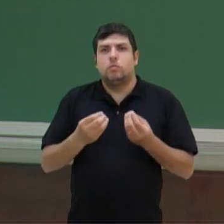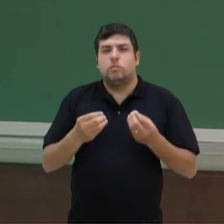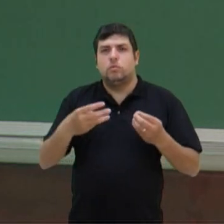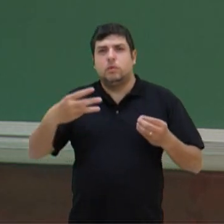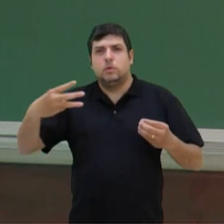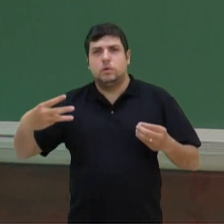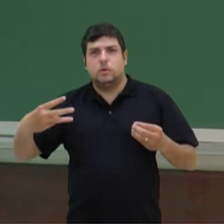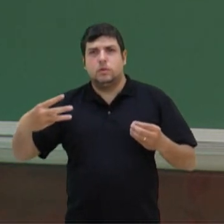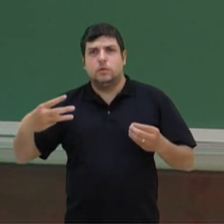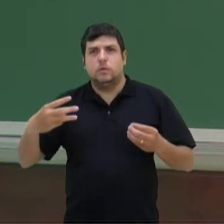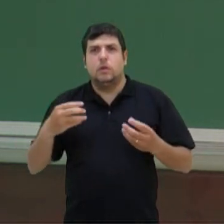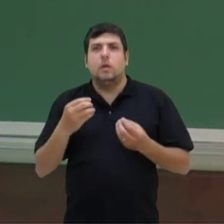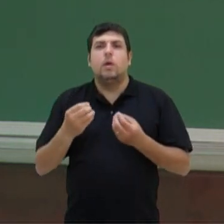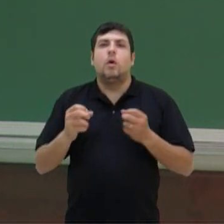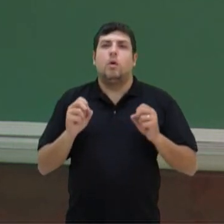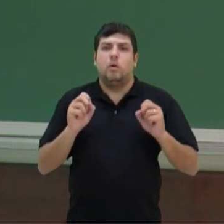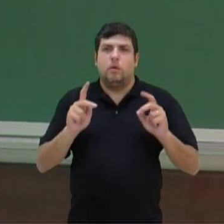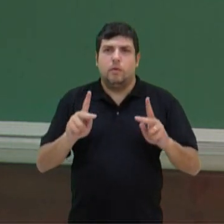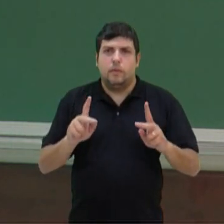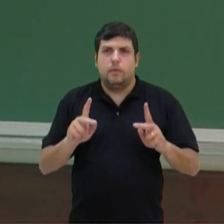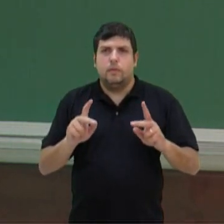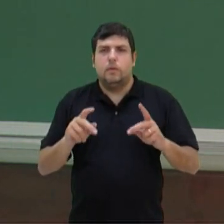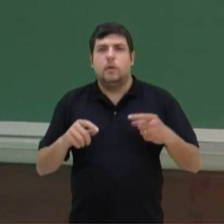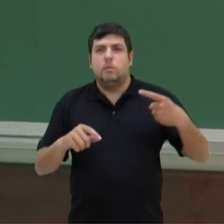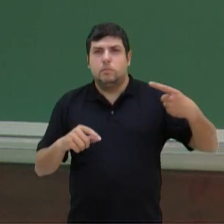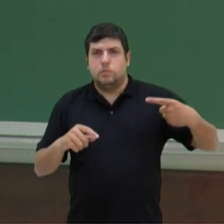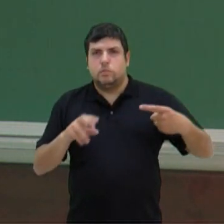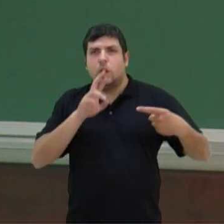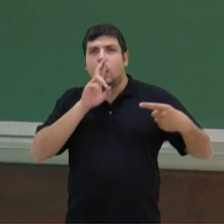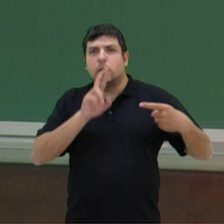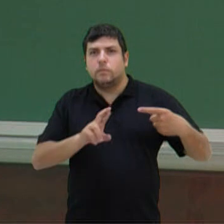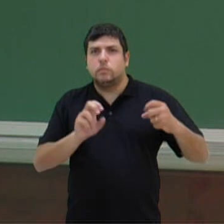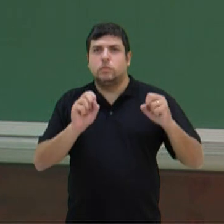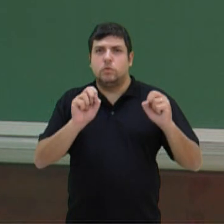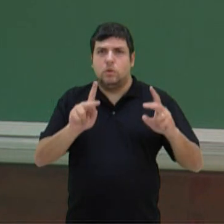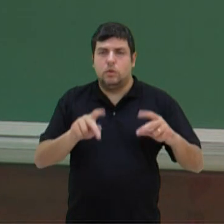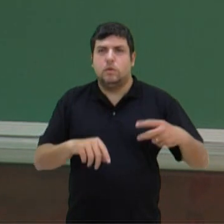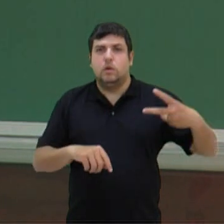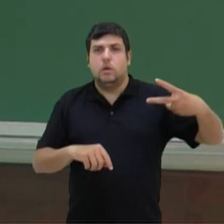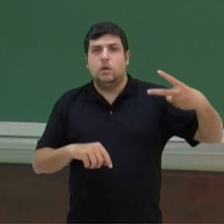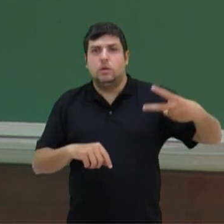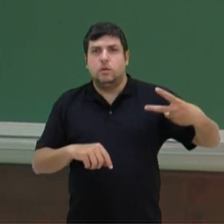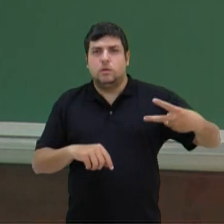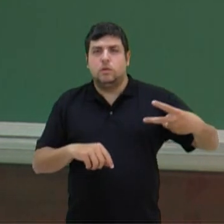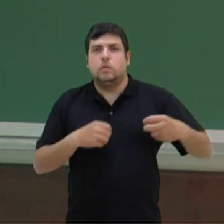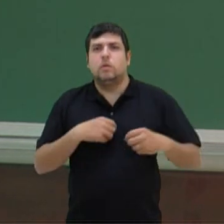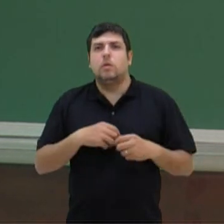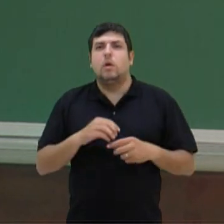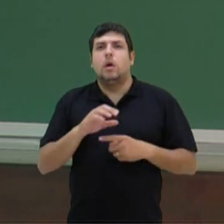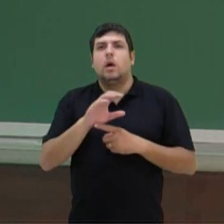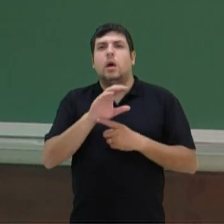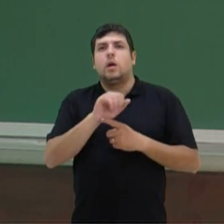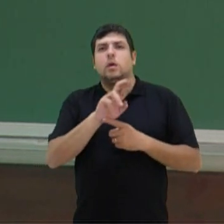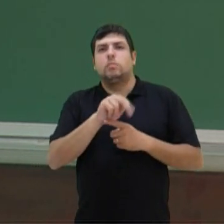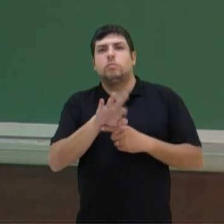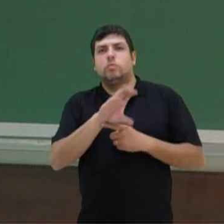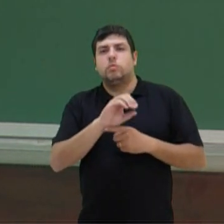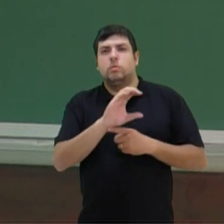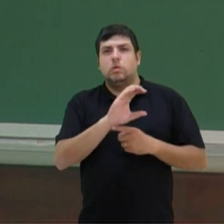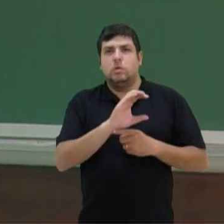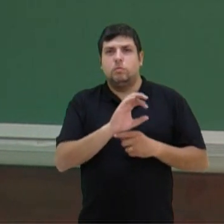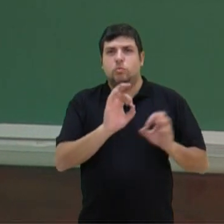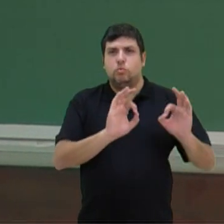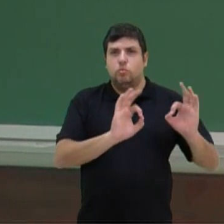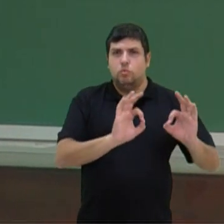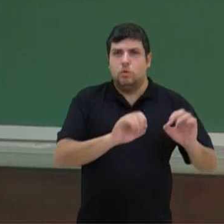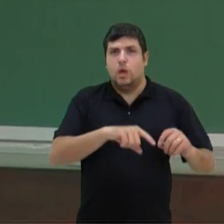frente. Resolvi aqui o primeiro, vamos resolver o segundo. Carbono não tenho nenhum, mas aqui do outro lado eu já tinha colocado